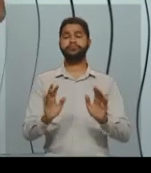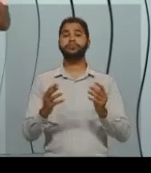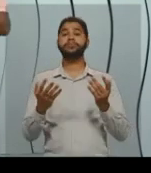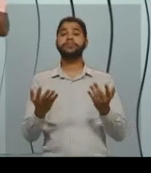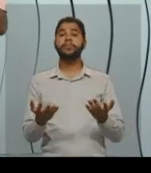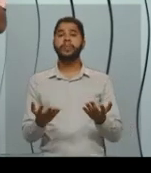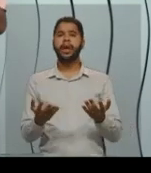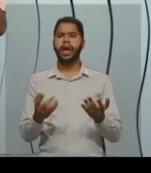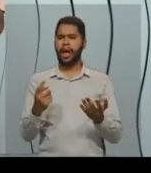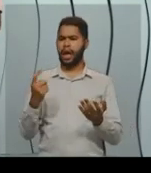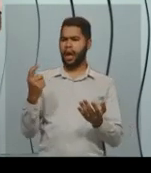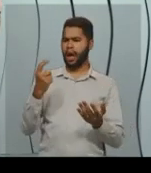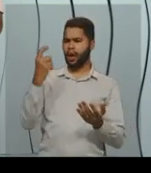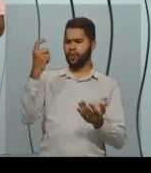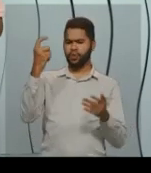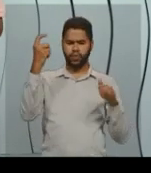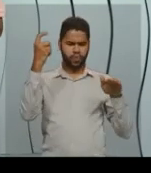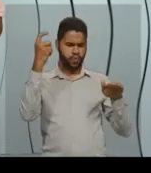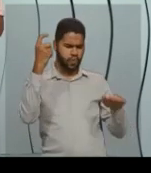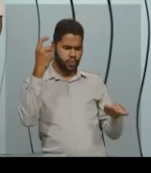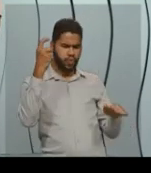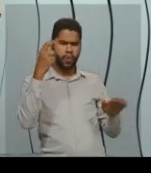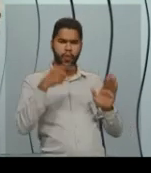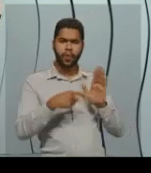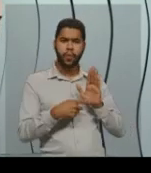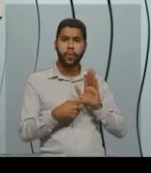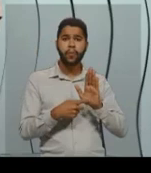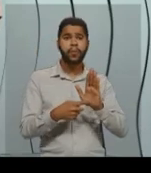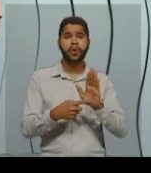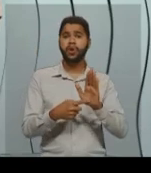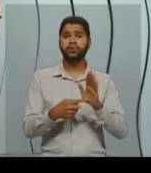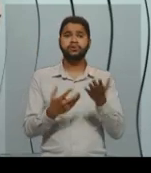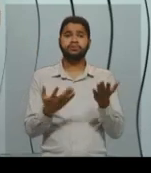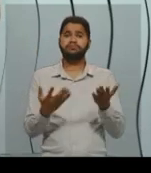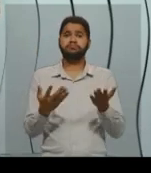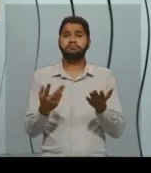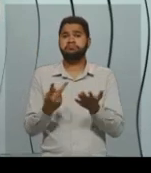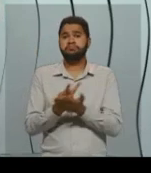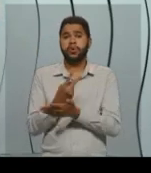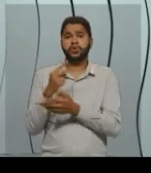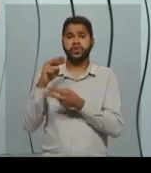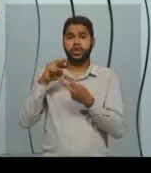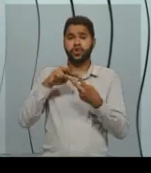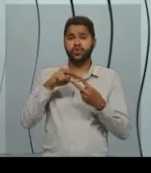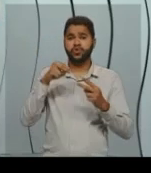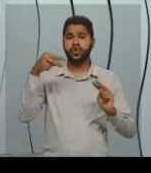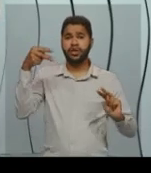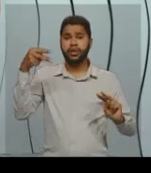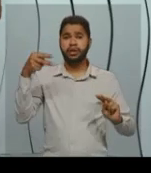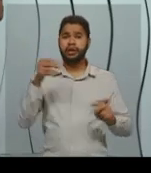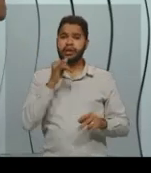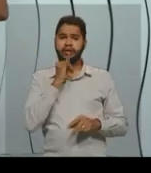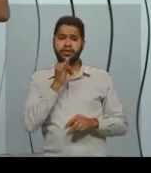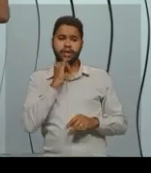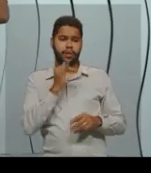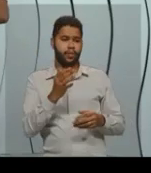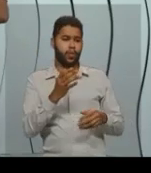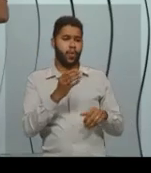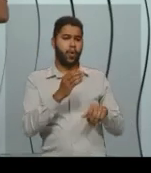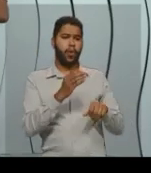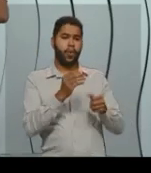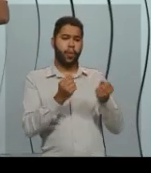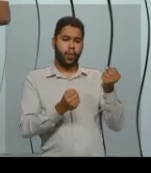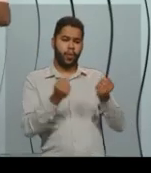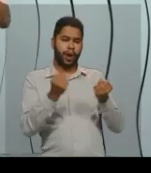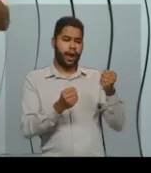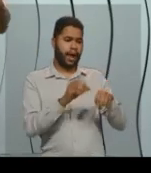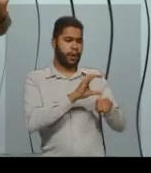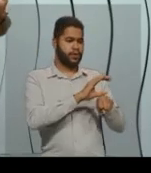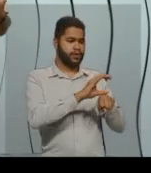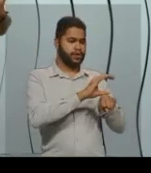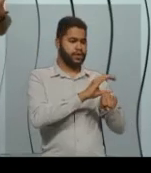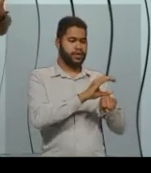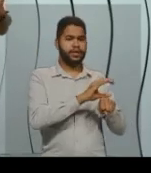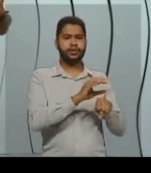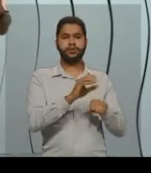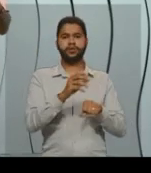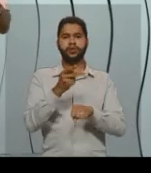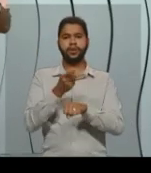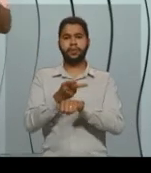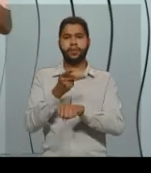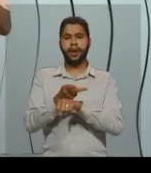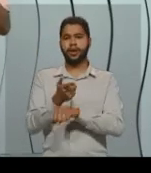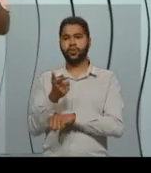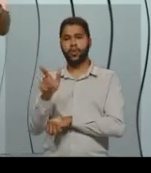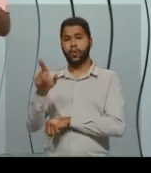a altura de uma pessoa é acidental. Se um carro é cinza, o outro carro é prata, o outro carro é